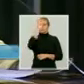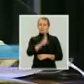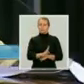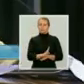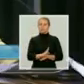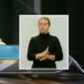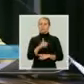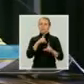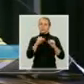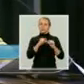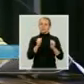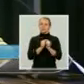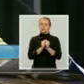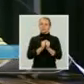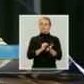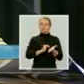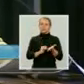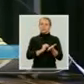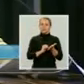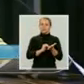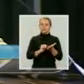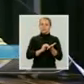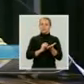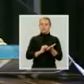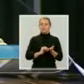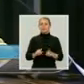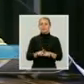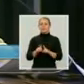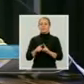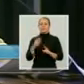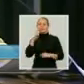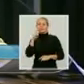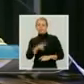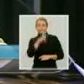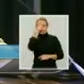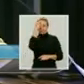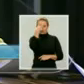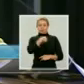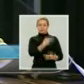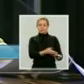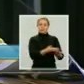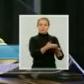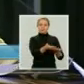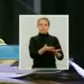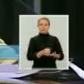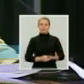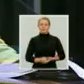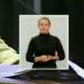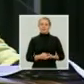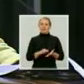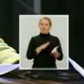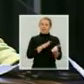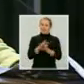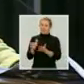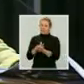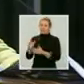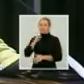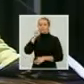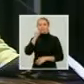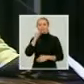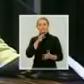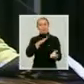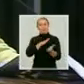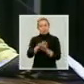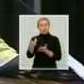Braille, vem se destacando do lançamento de obras voltadas para o leitor deficiente visual. A gráfica do Senado já publicou